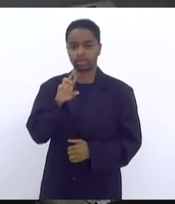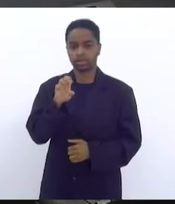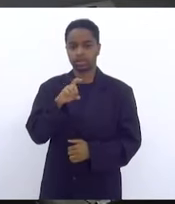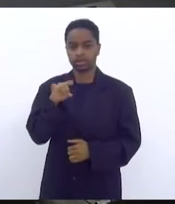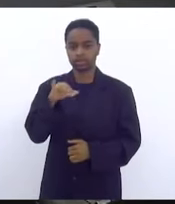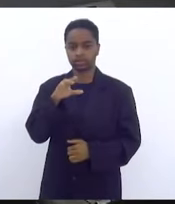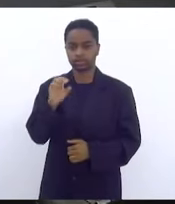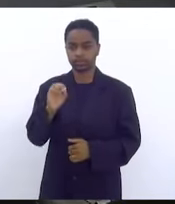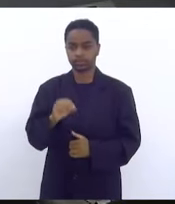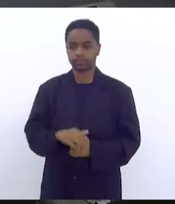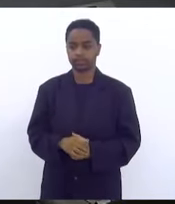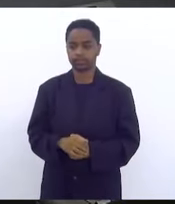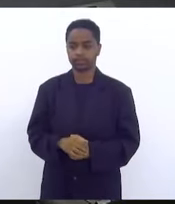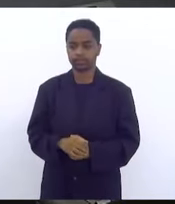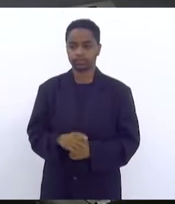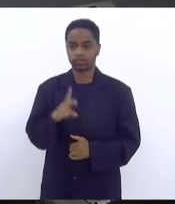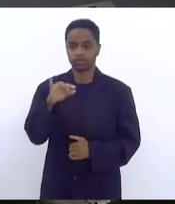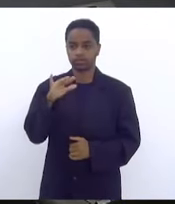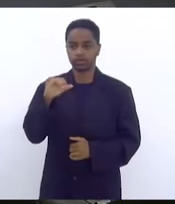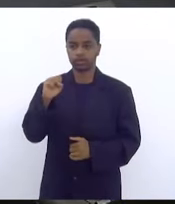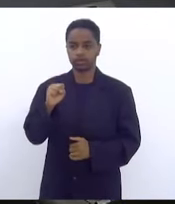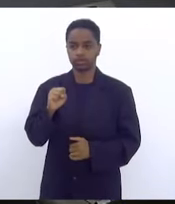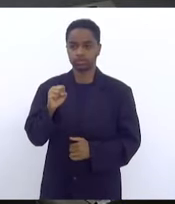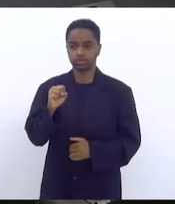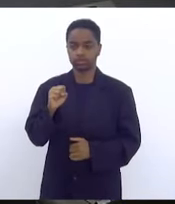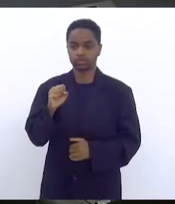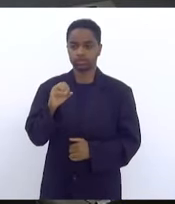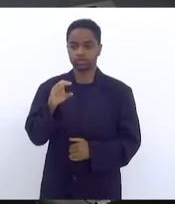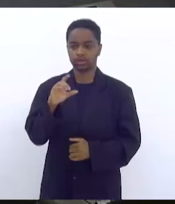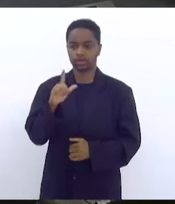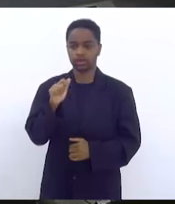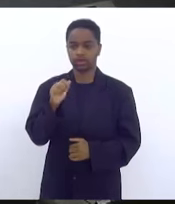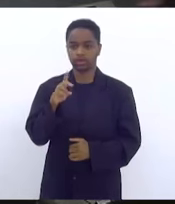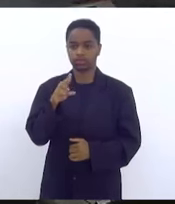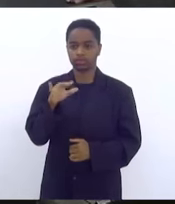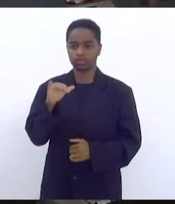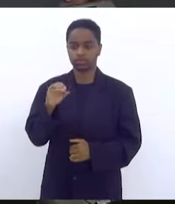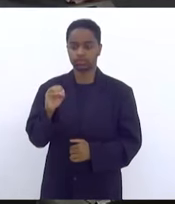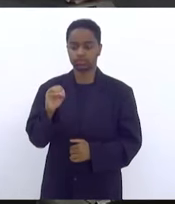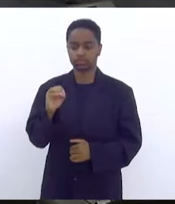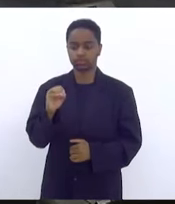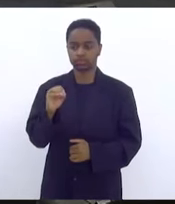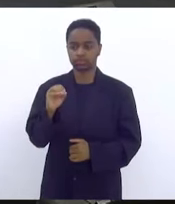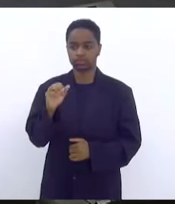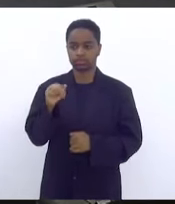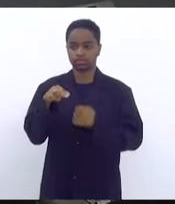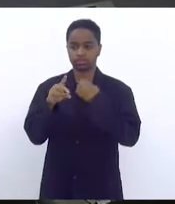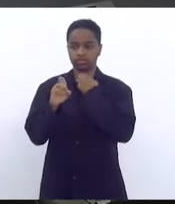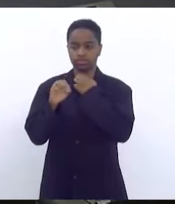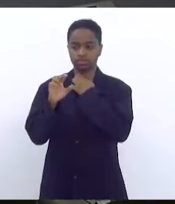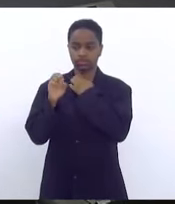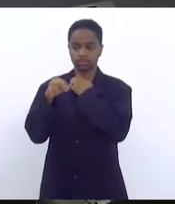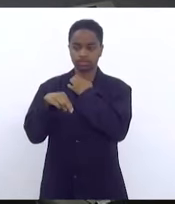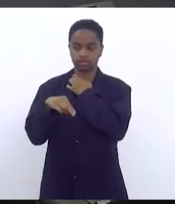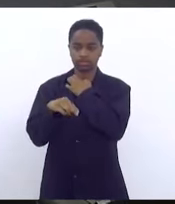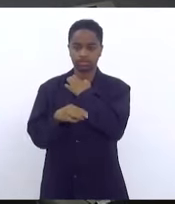Siciliano, deputado Vinícius Cozolino, deputado Cláudio Caiado, deputado Anderson